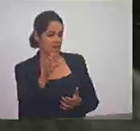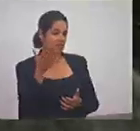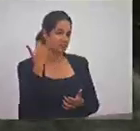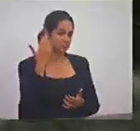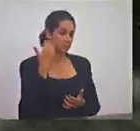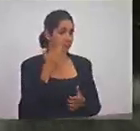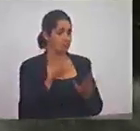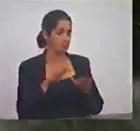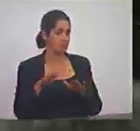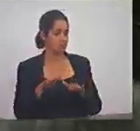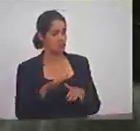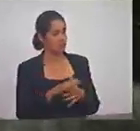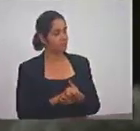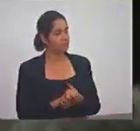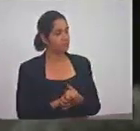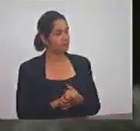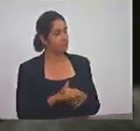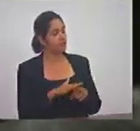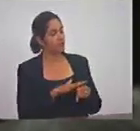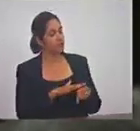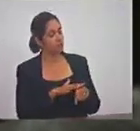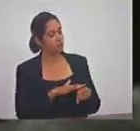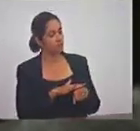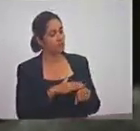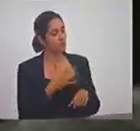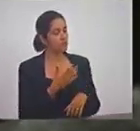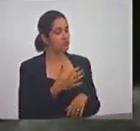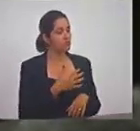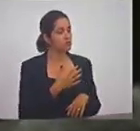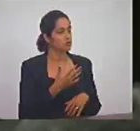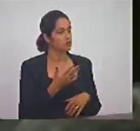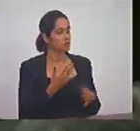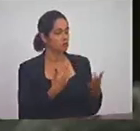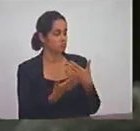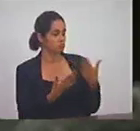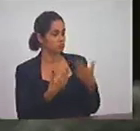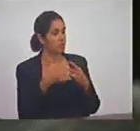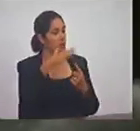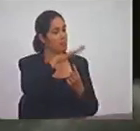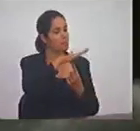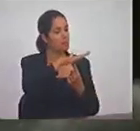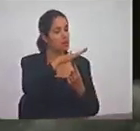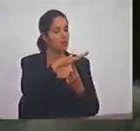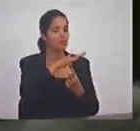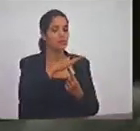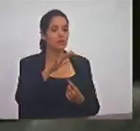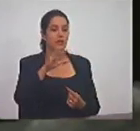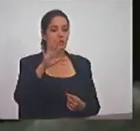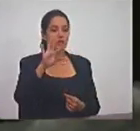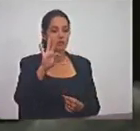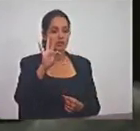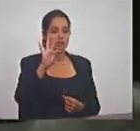também o Gaspar, na época secretário, e eu. Nós tivemos uma reunião lá na Praça do Tobogã. E o